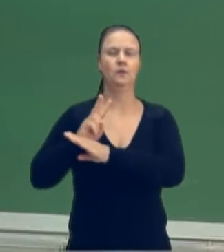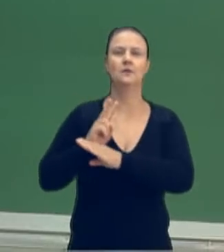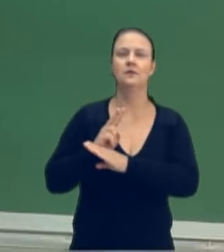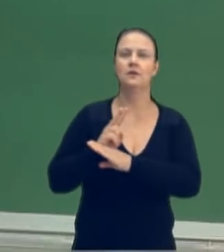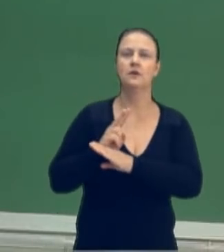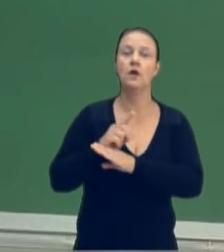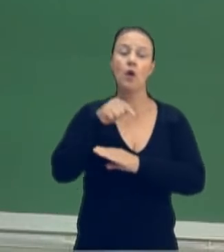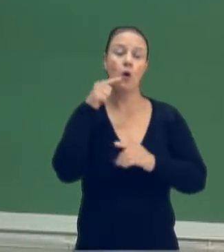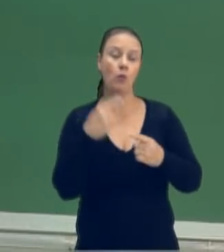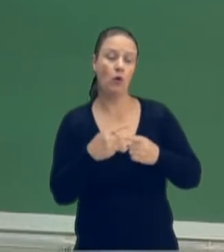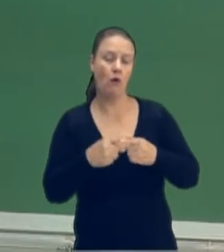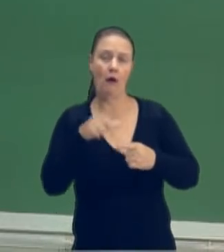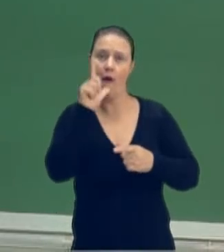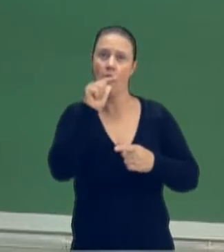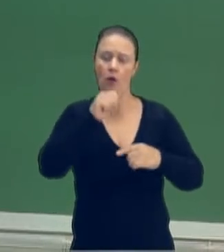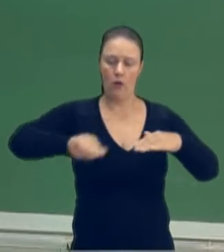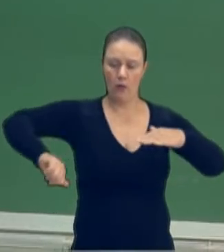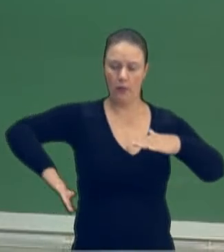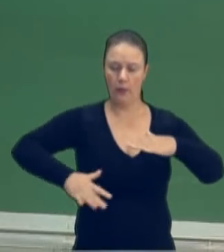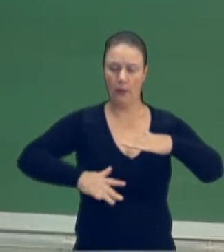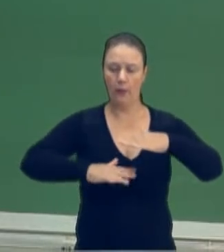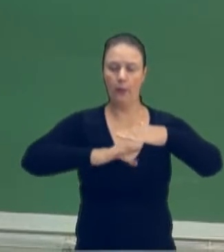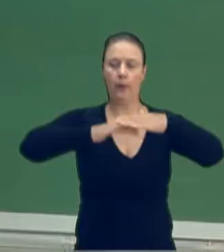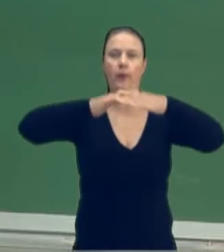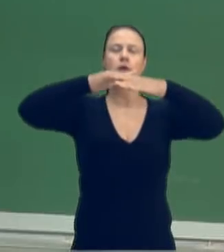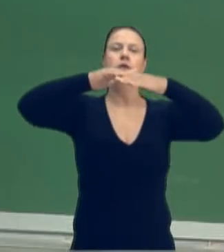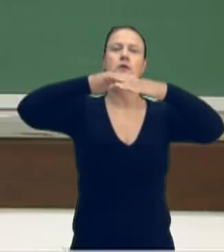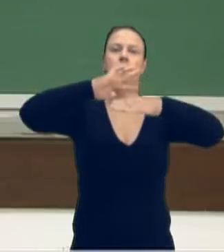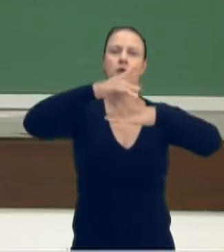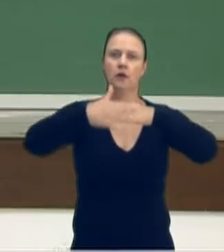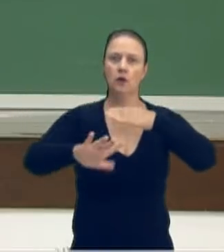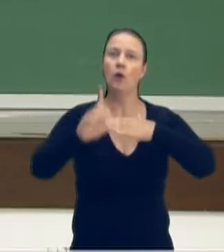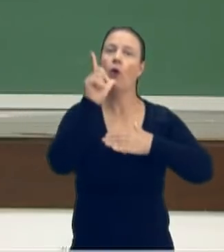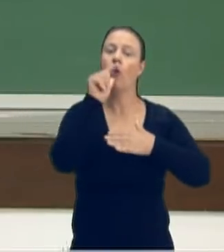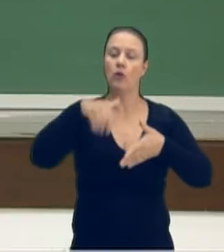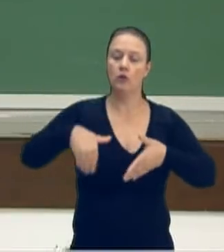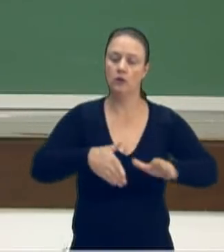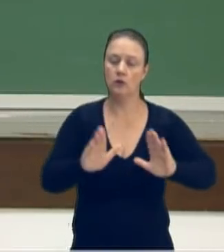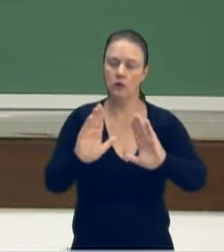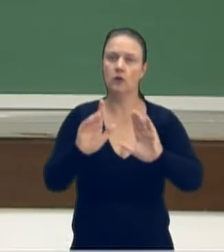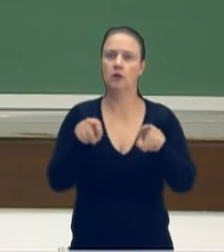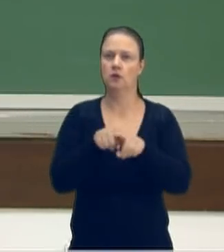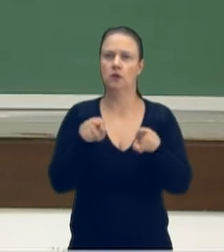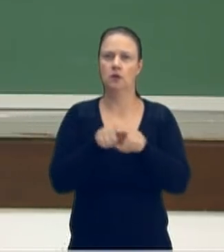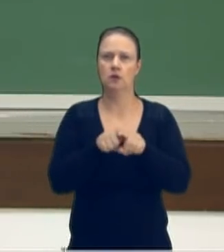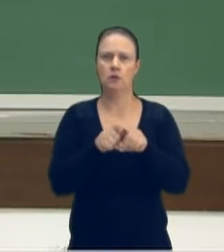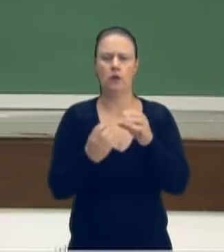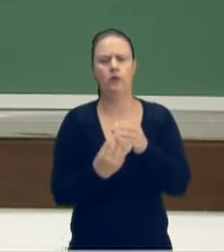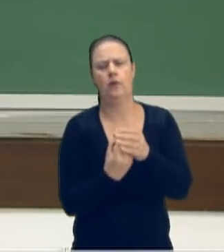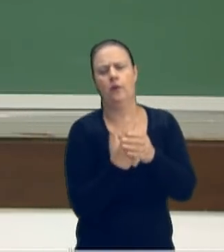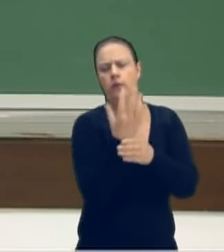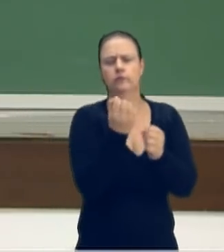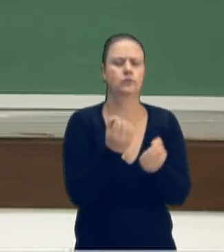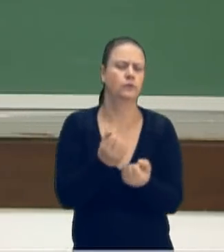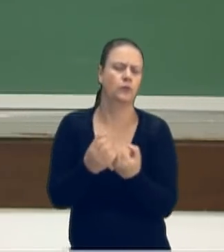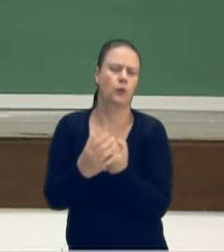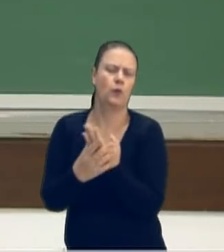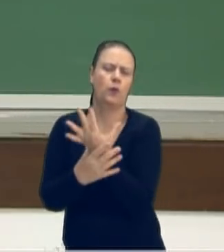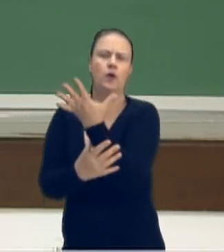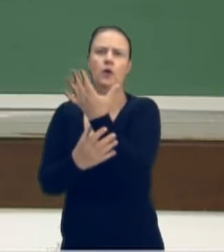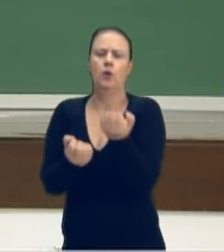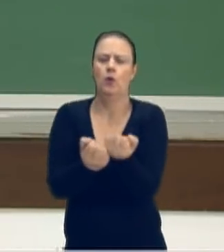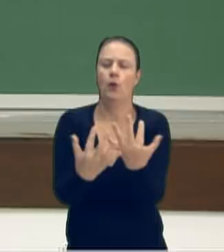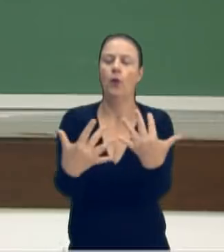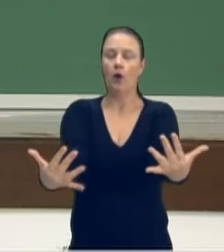Nilo acontecem. Graças ao faraó, que acontece, inclusive, o crescimento das plantas. Então, graças